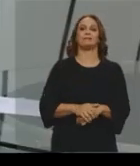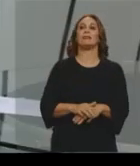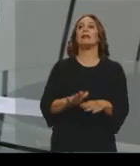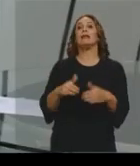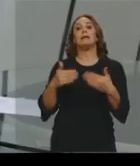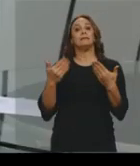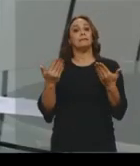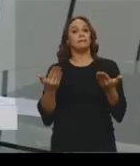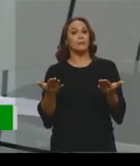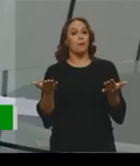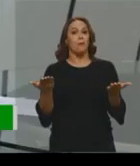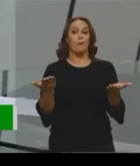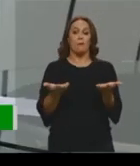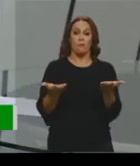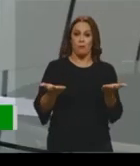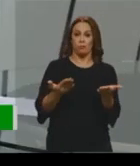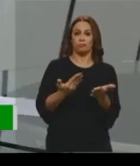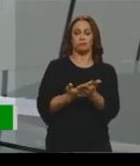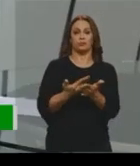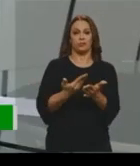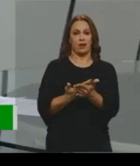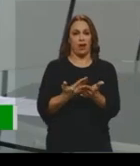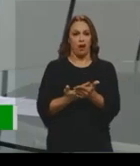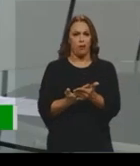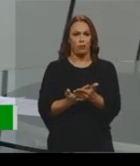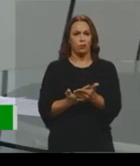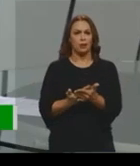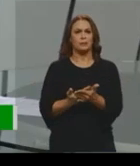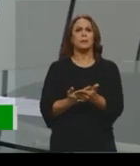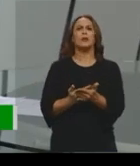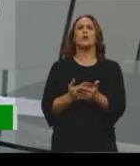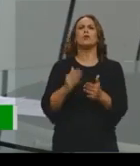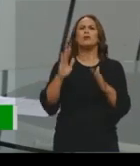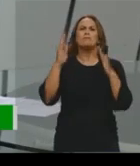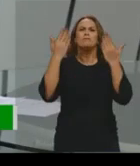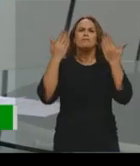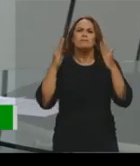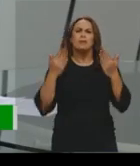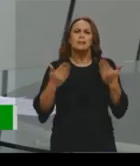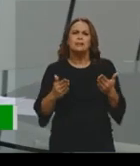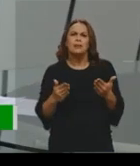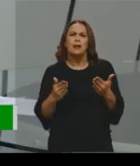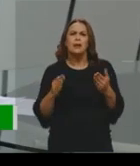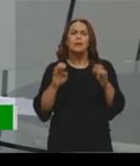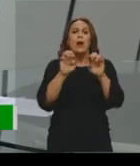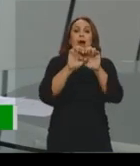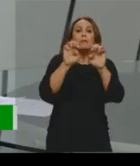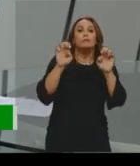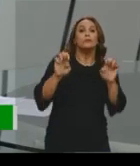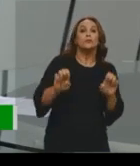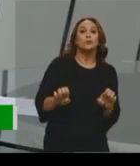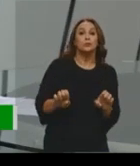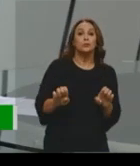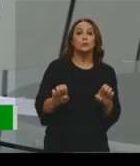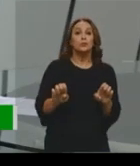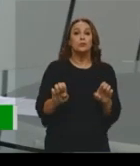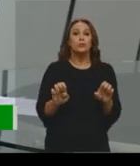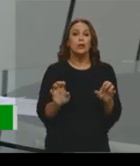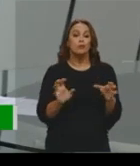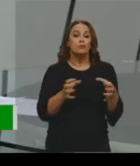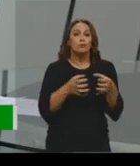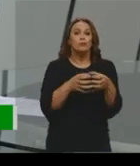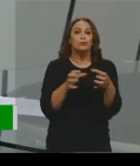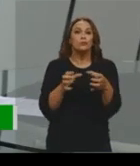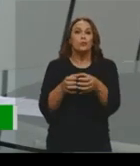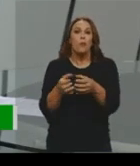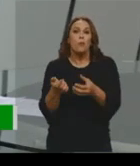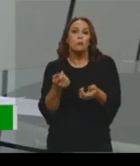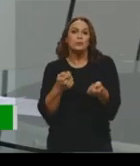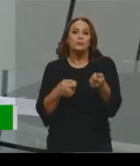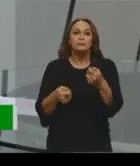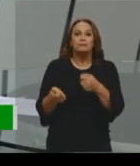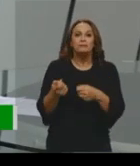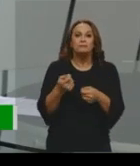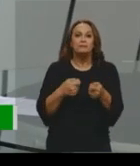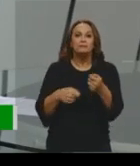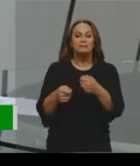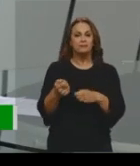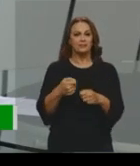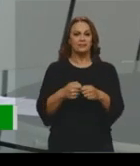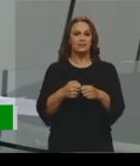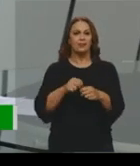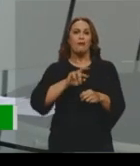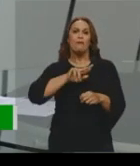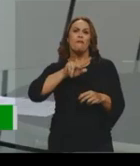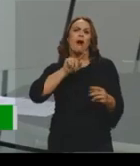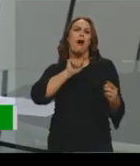estrutura dos blocos econômicos, né? 2 blocos, porque na verdade não é um só, né? Analisamos os diversos tipos e